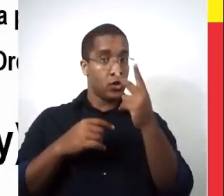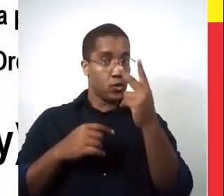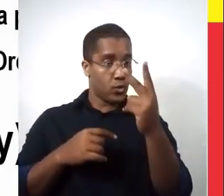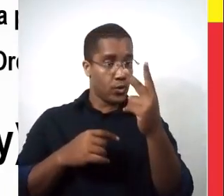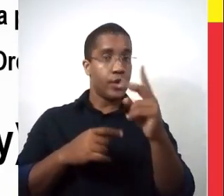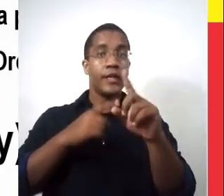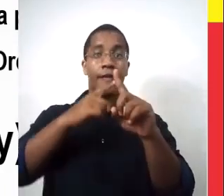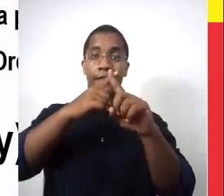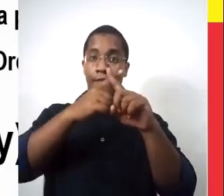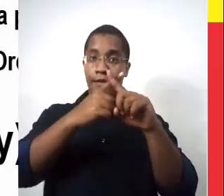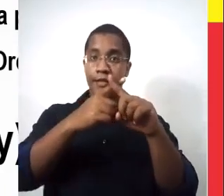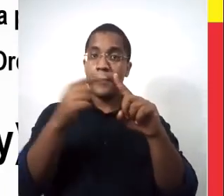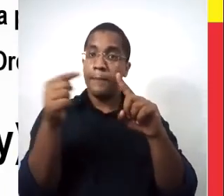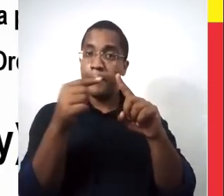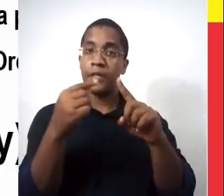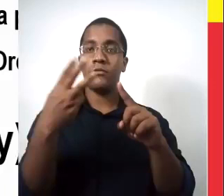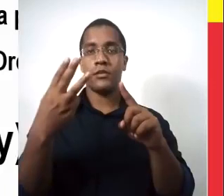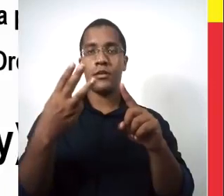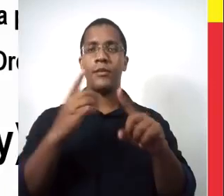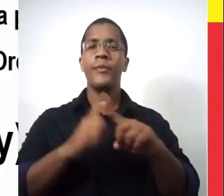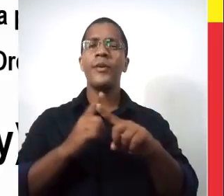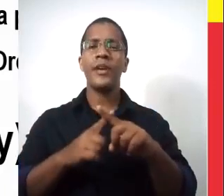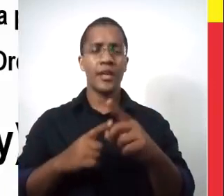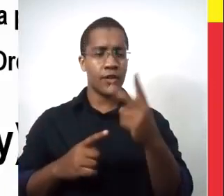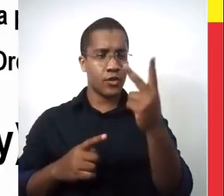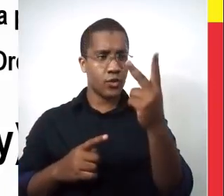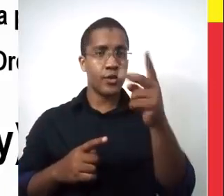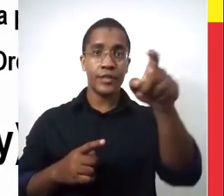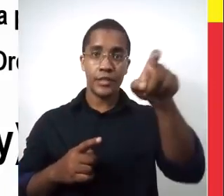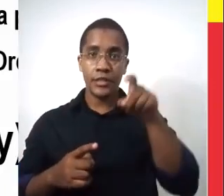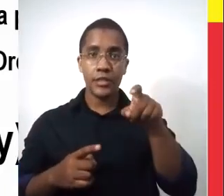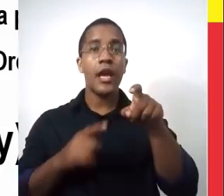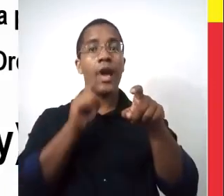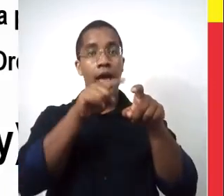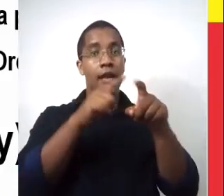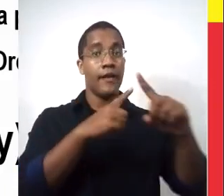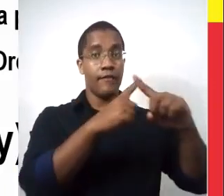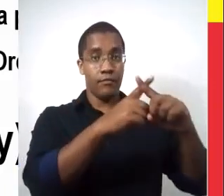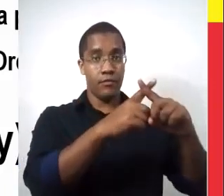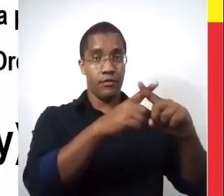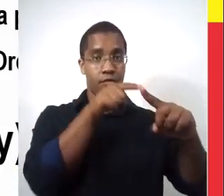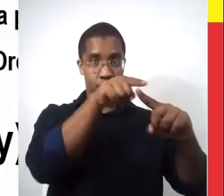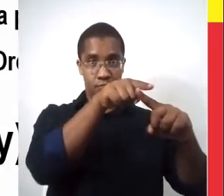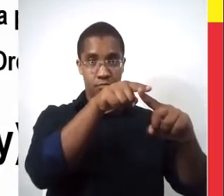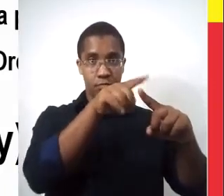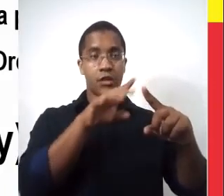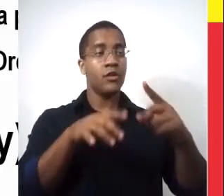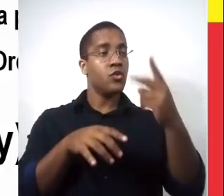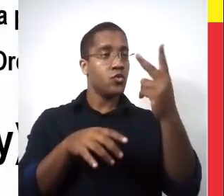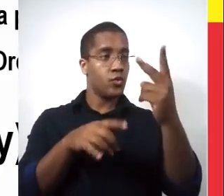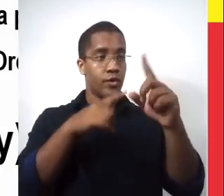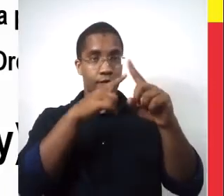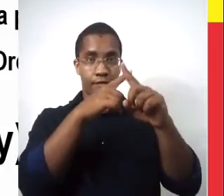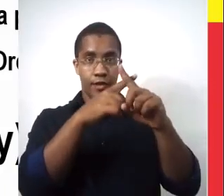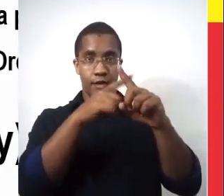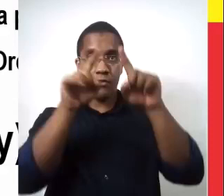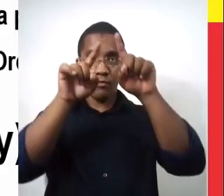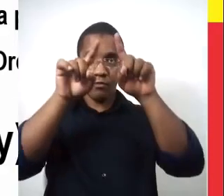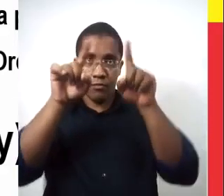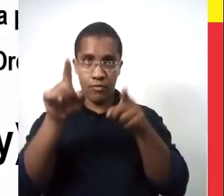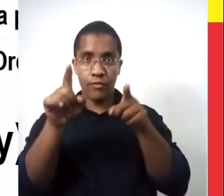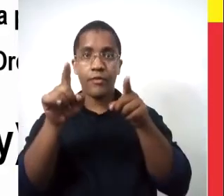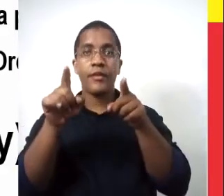2 vezes menos 3. Porque 2x é multiplicação. Então, 2 vezes